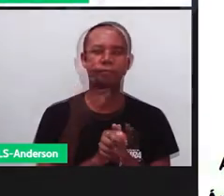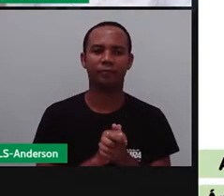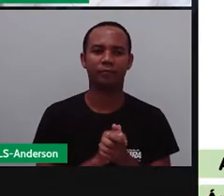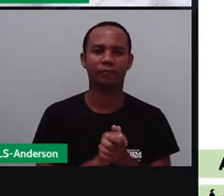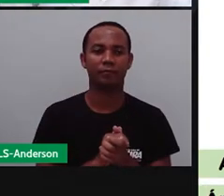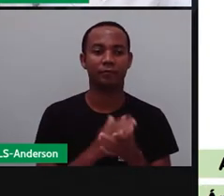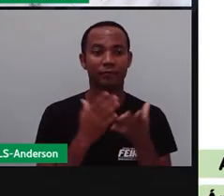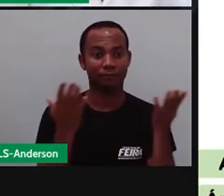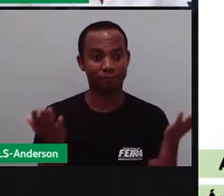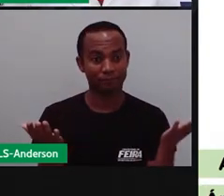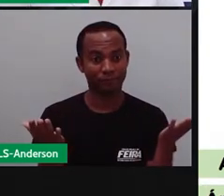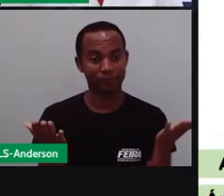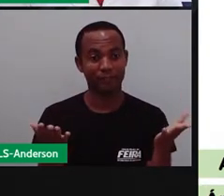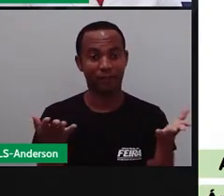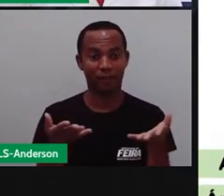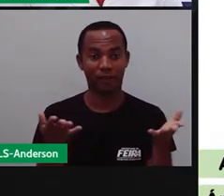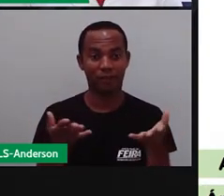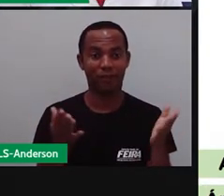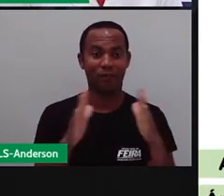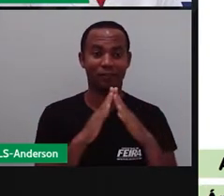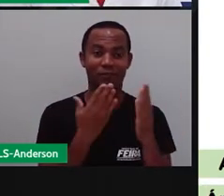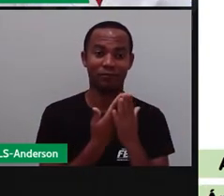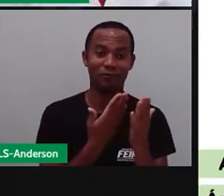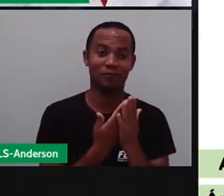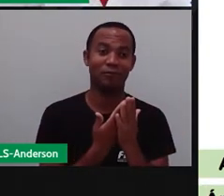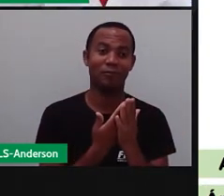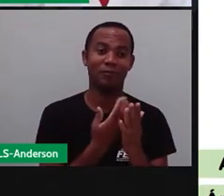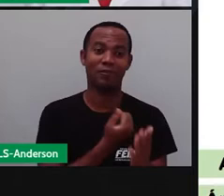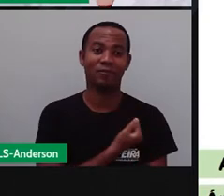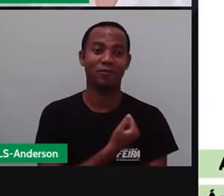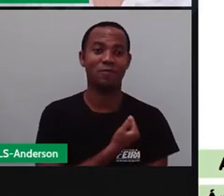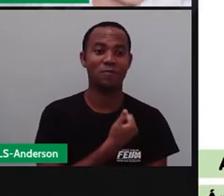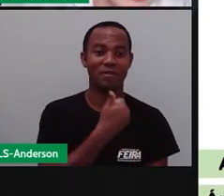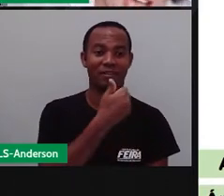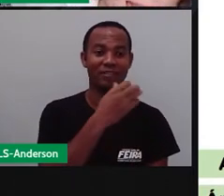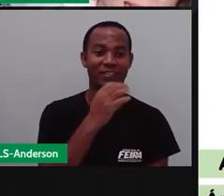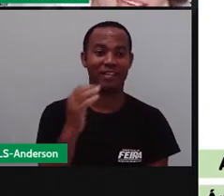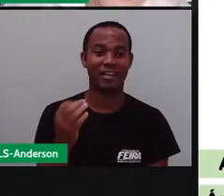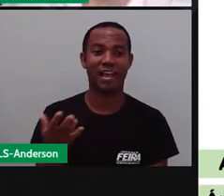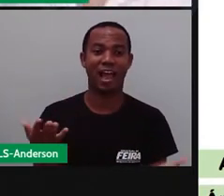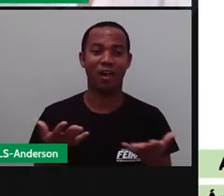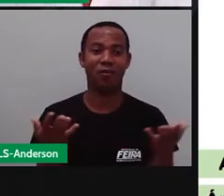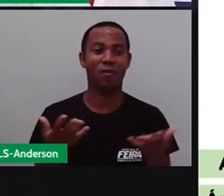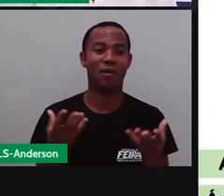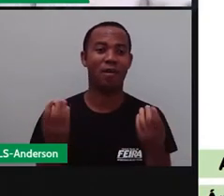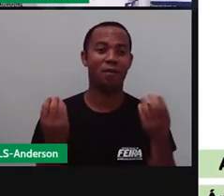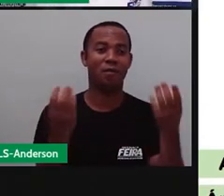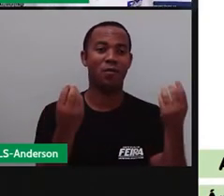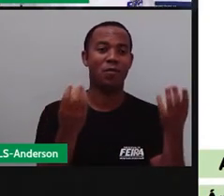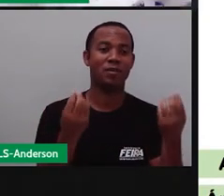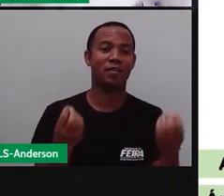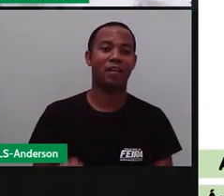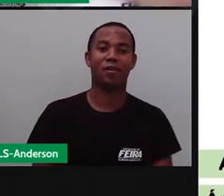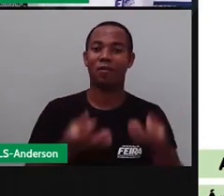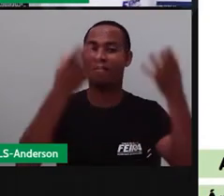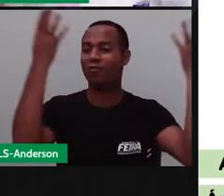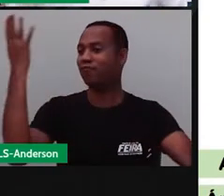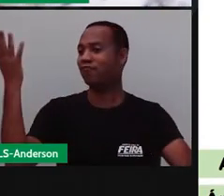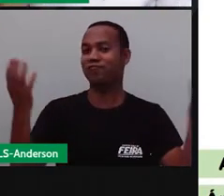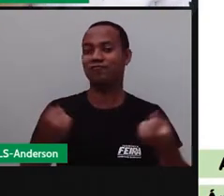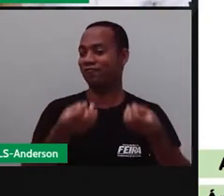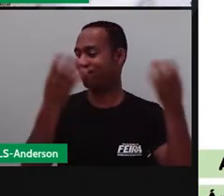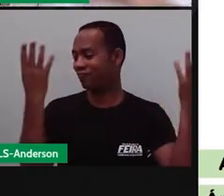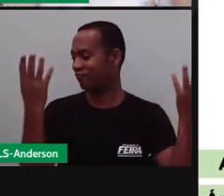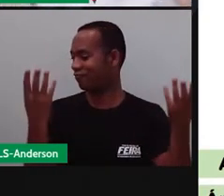100. Enfim, Anderson, a nossa aula de número 100, a sala aqui toda bagunçada, né? Cheia de confetes,